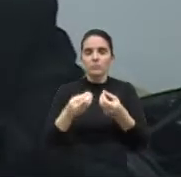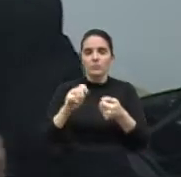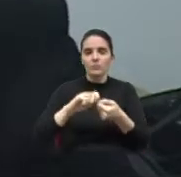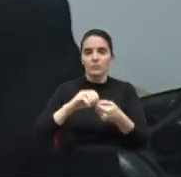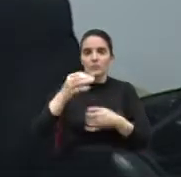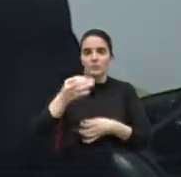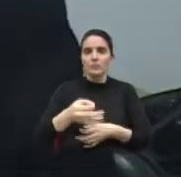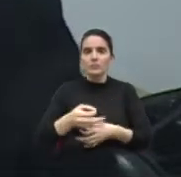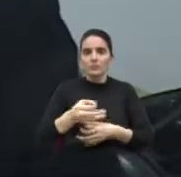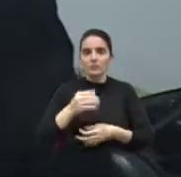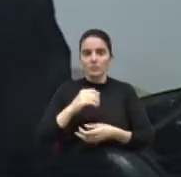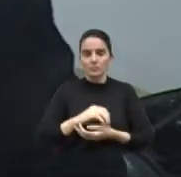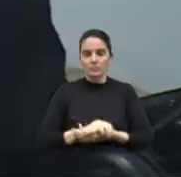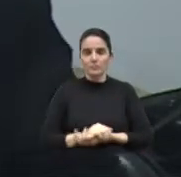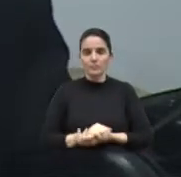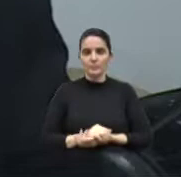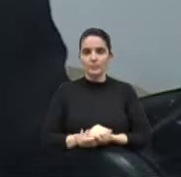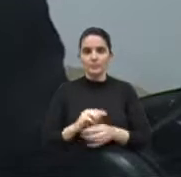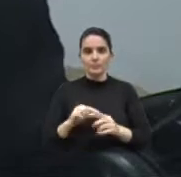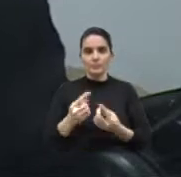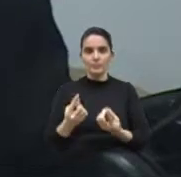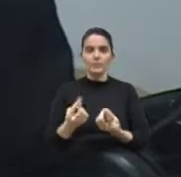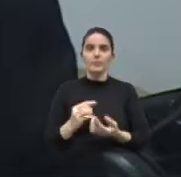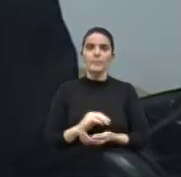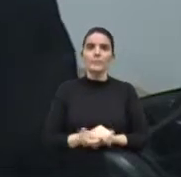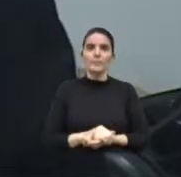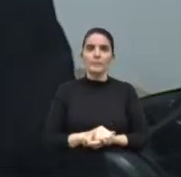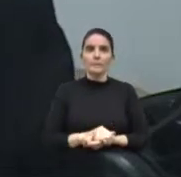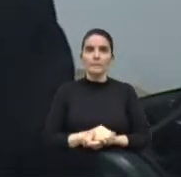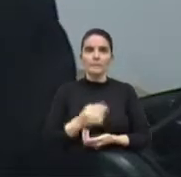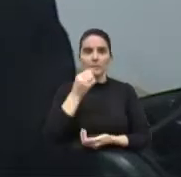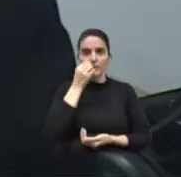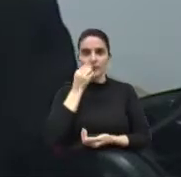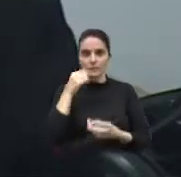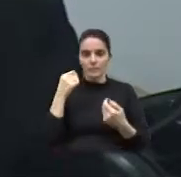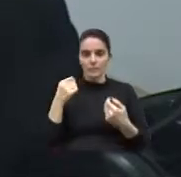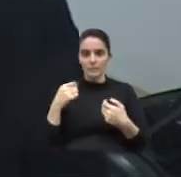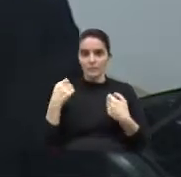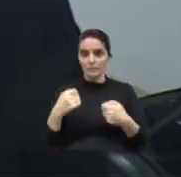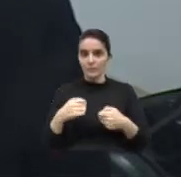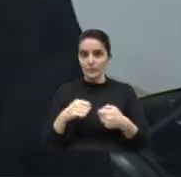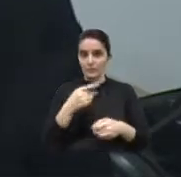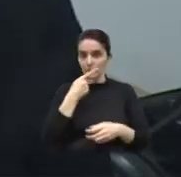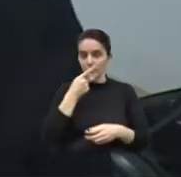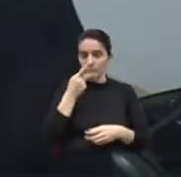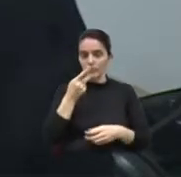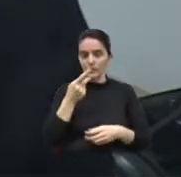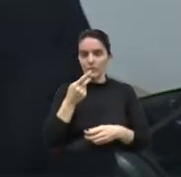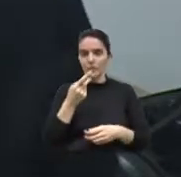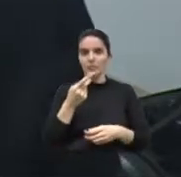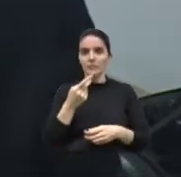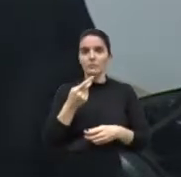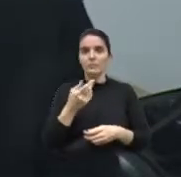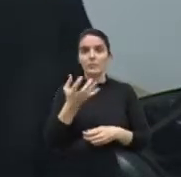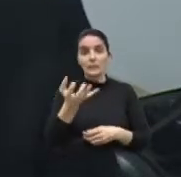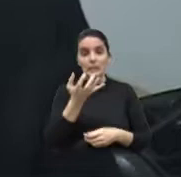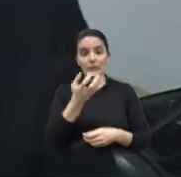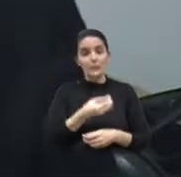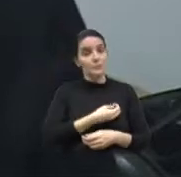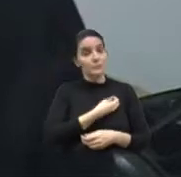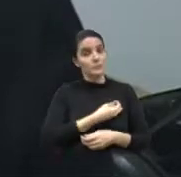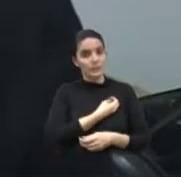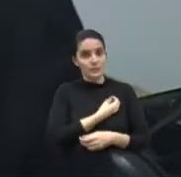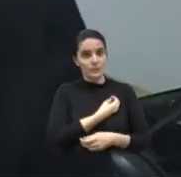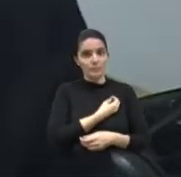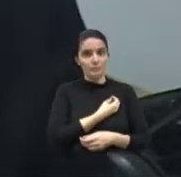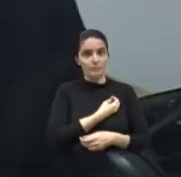com relação à mulher. Mas é claro que eu não poderia deixar de falar que eu sou a favor da vida. A vida a partir de quando